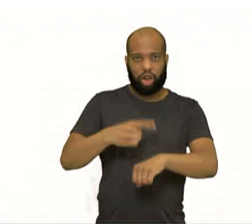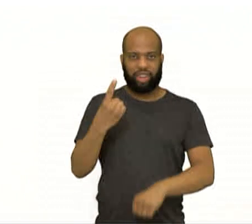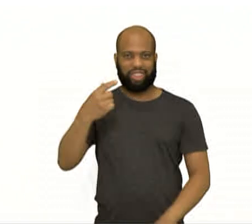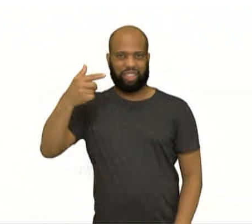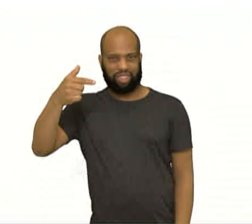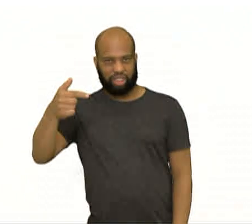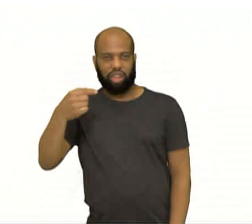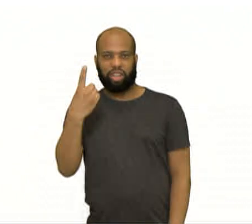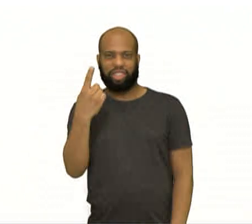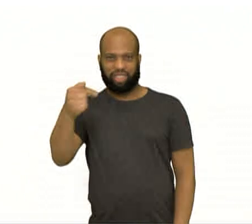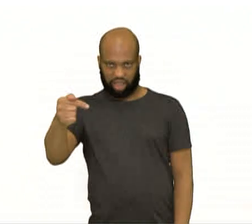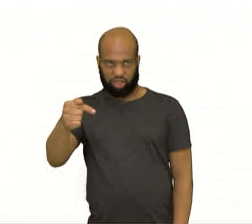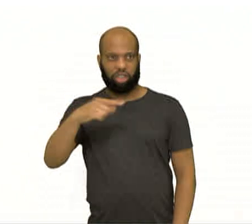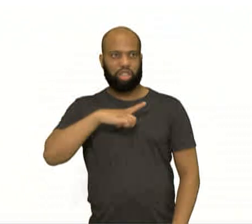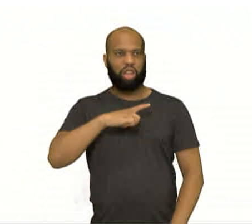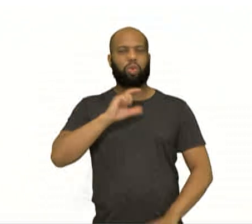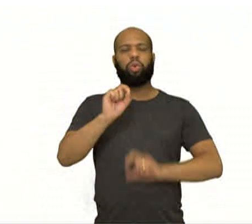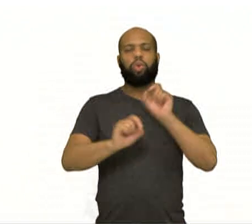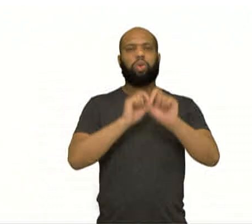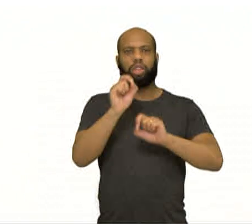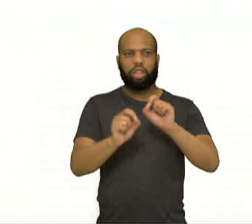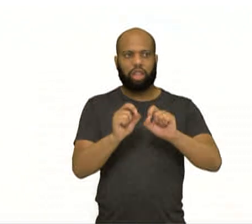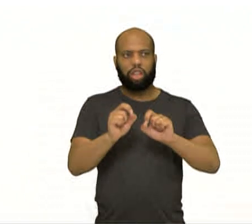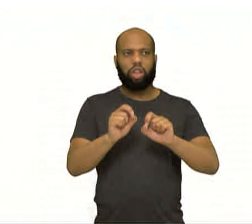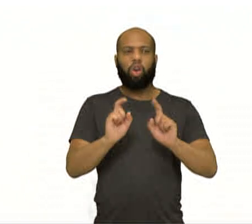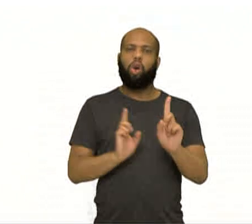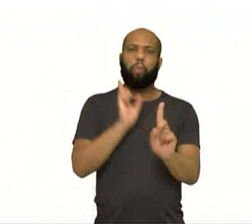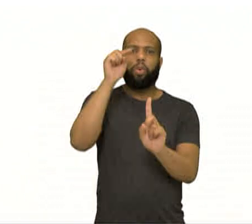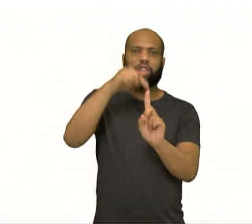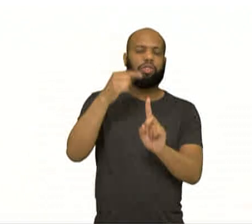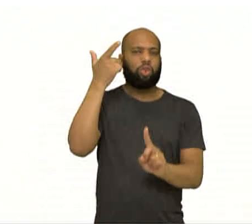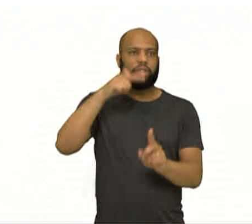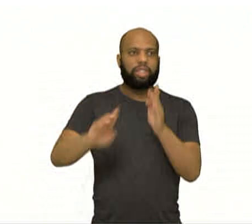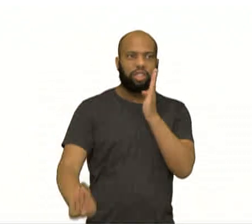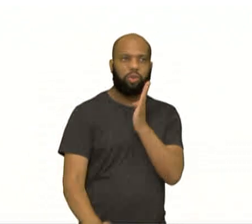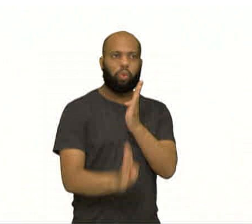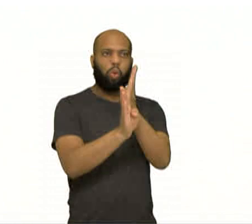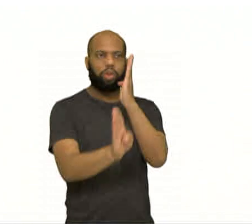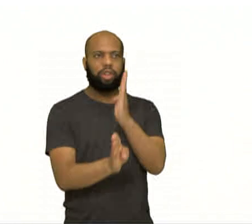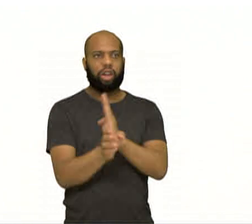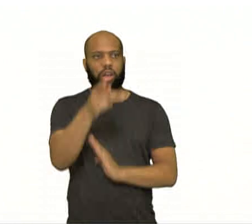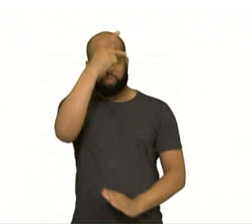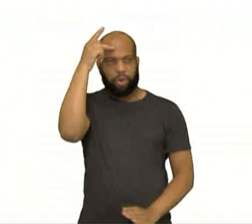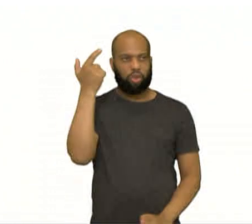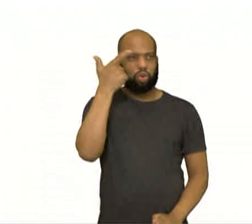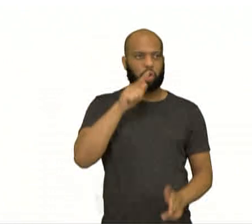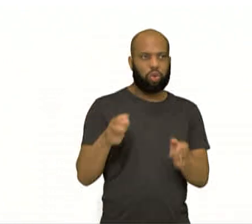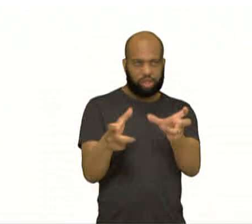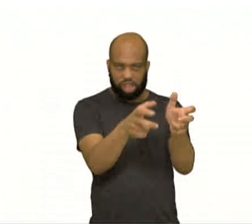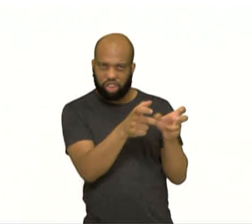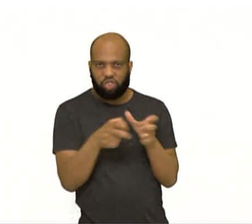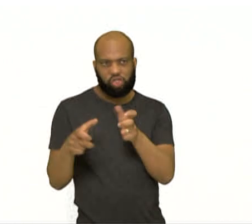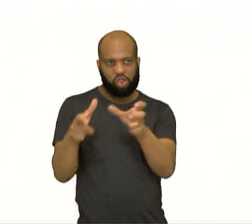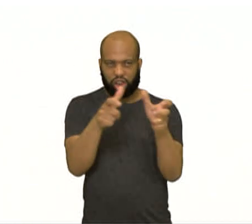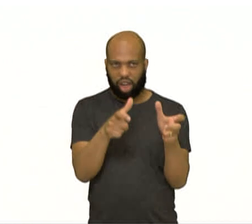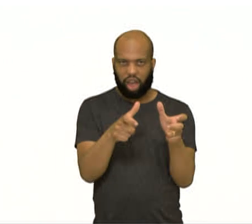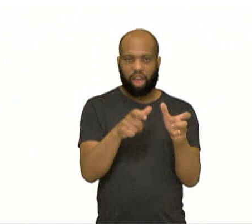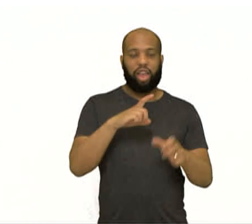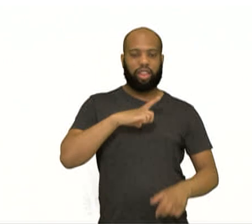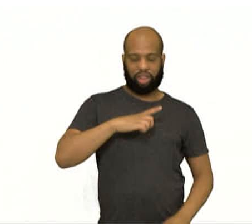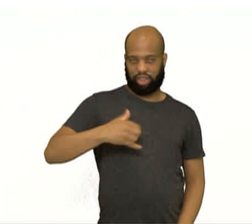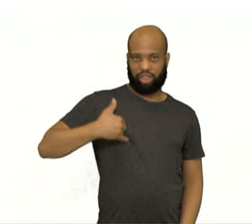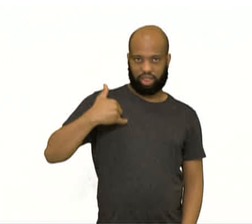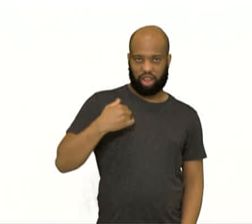Projeto Gênesis, que tem como intuito revelar novos talentos no Free Fire de 12 a 15 anos de idade.